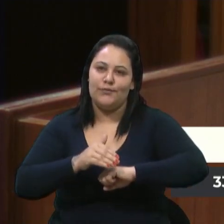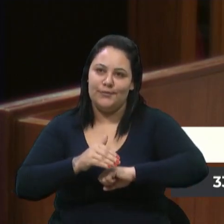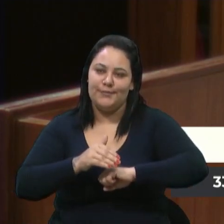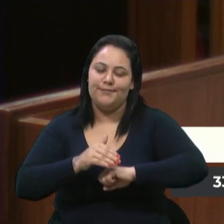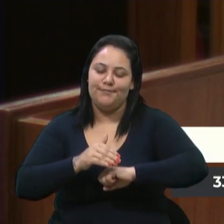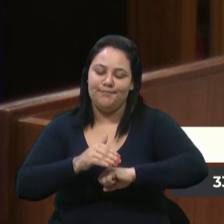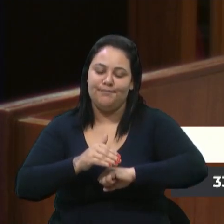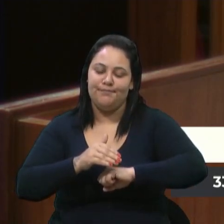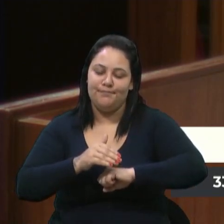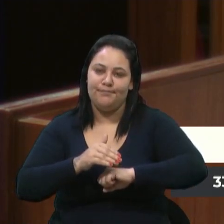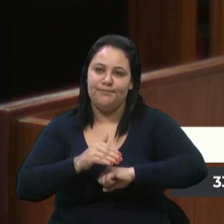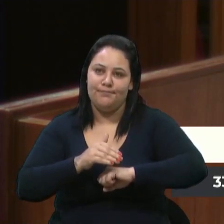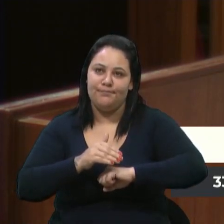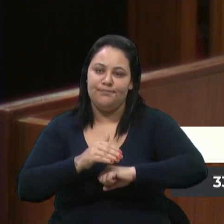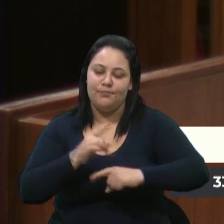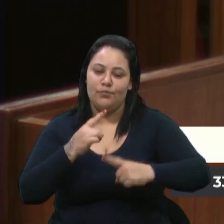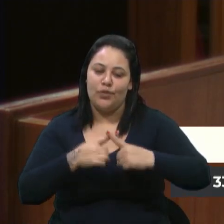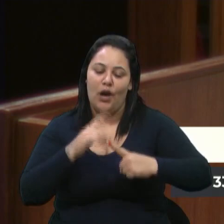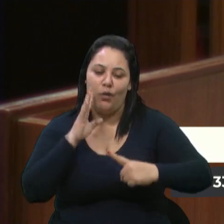diversas